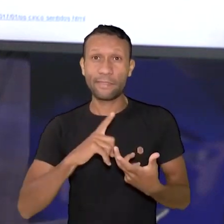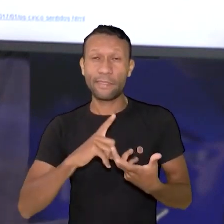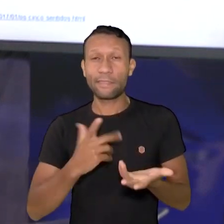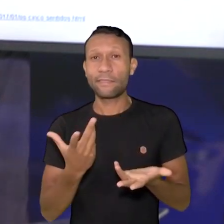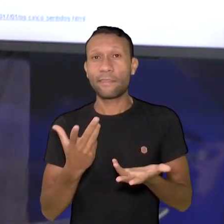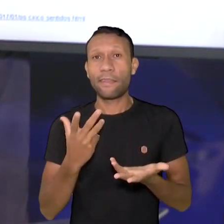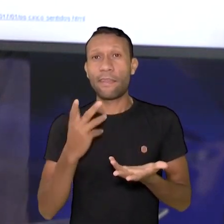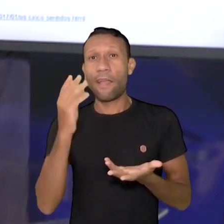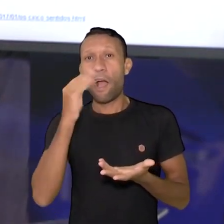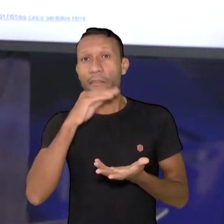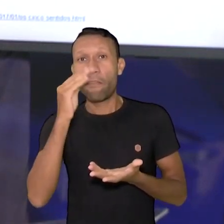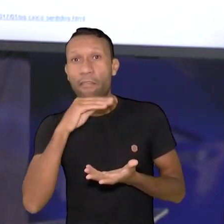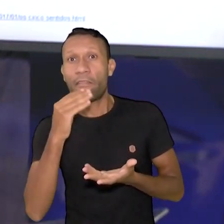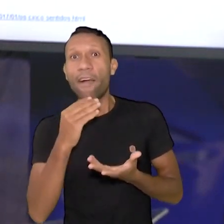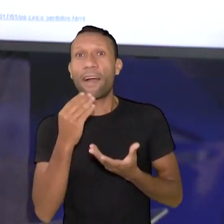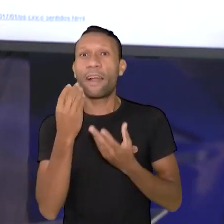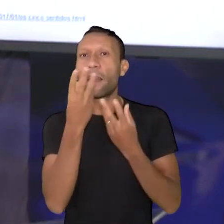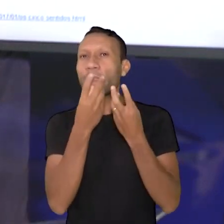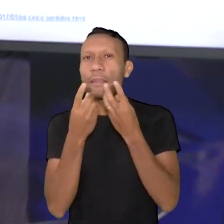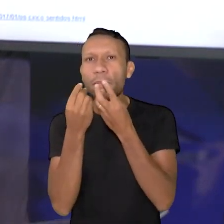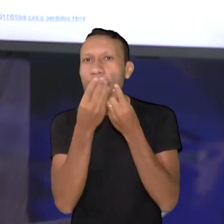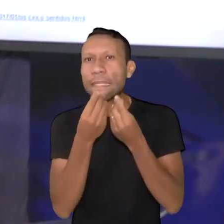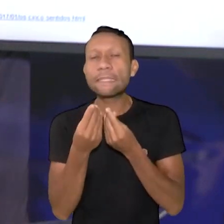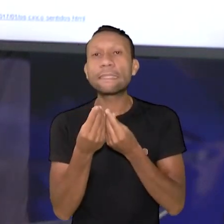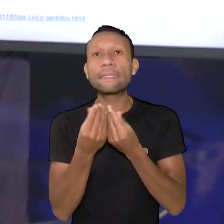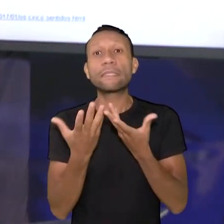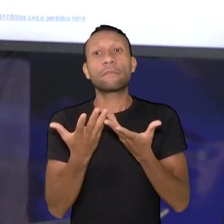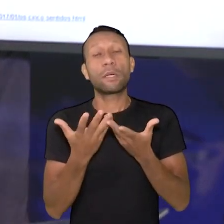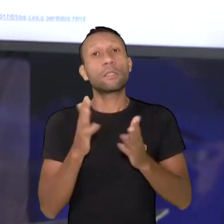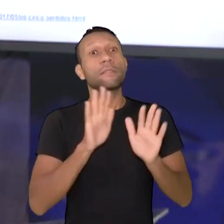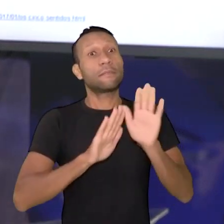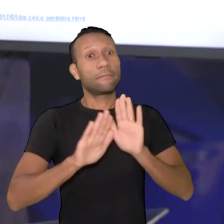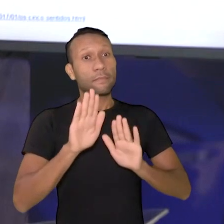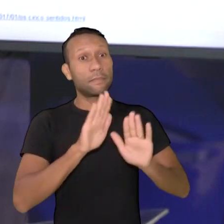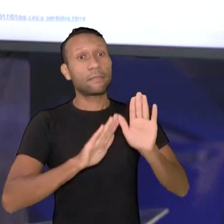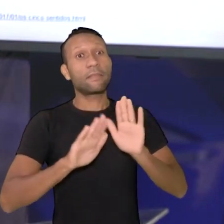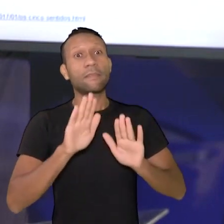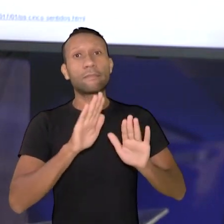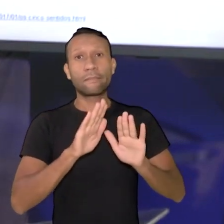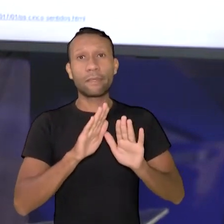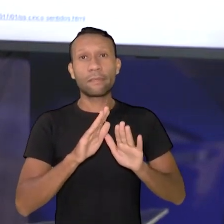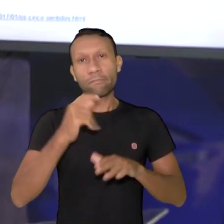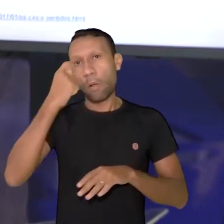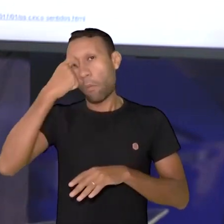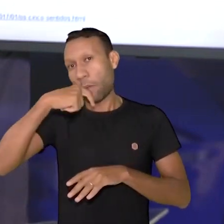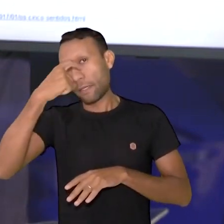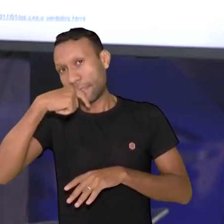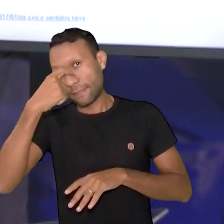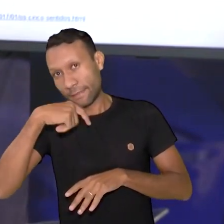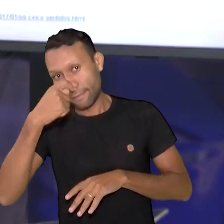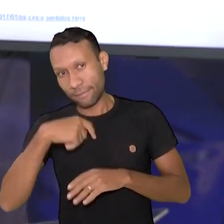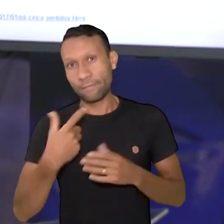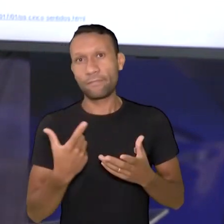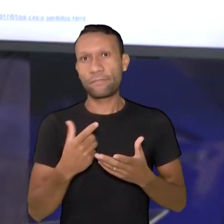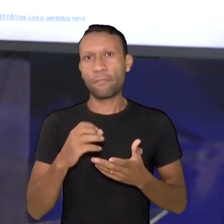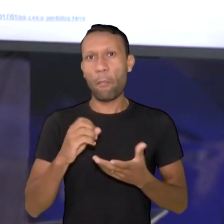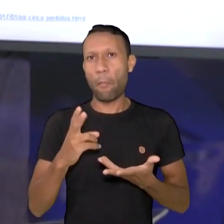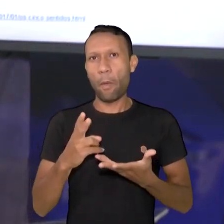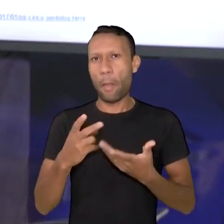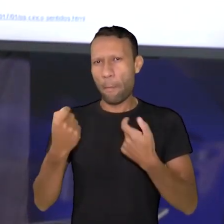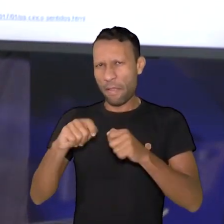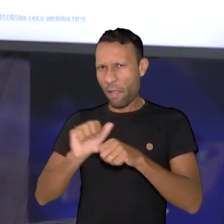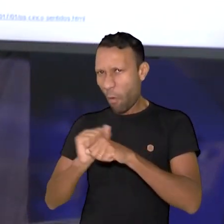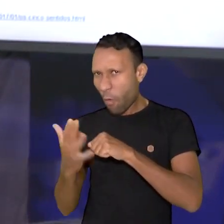por exemplo, do paladar e do olfato, a gente pode indicar que a gente está com uma gripe. Essa gripe não necessariamente quer